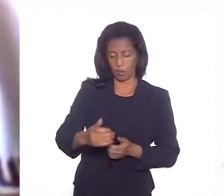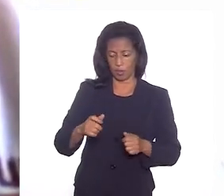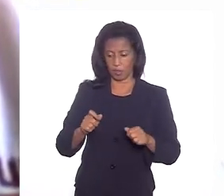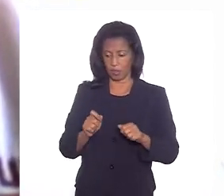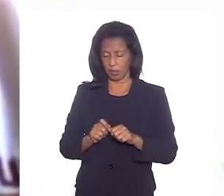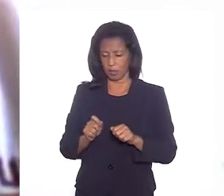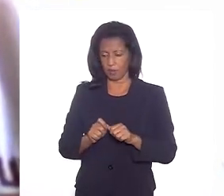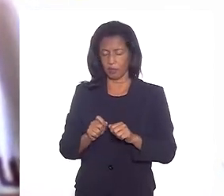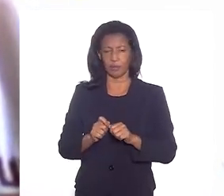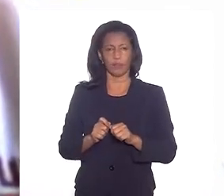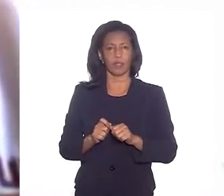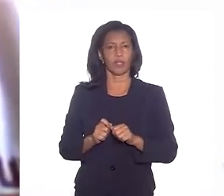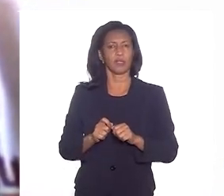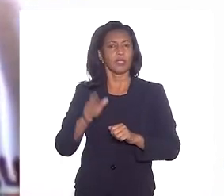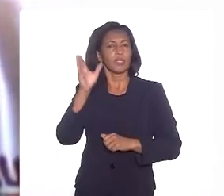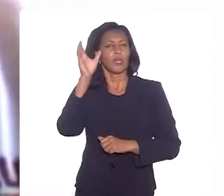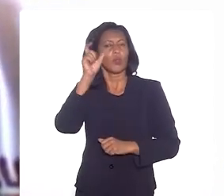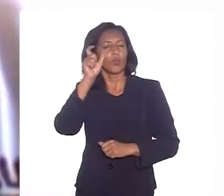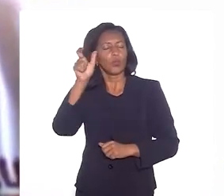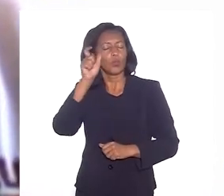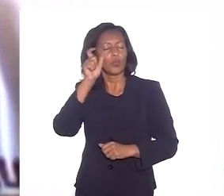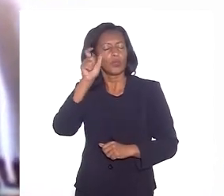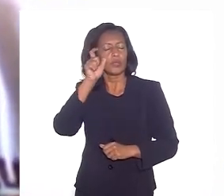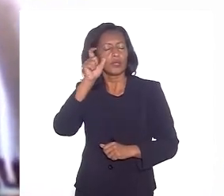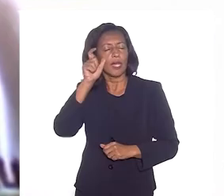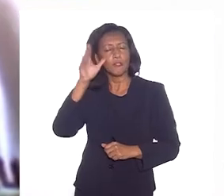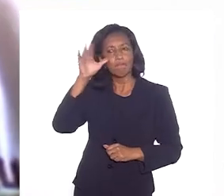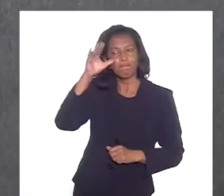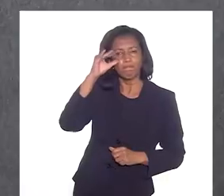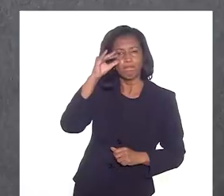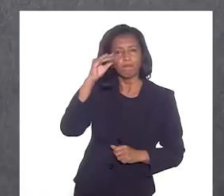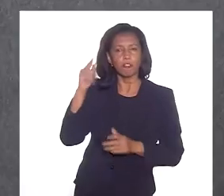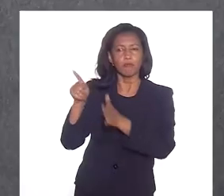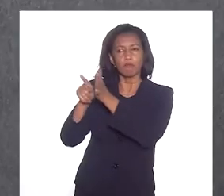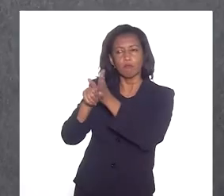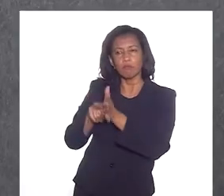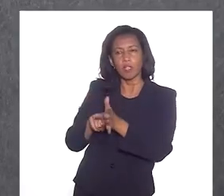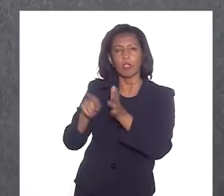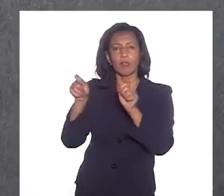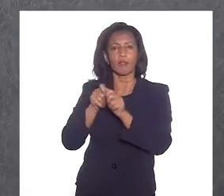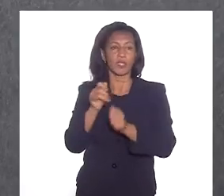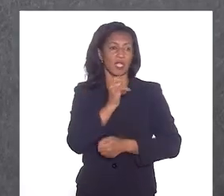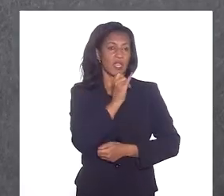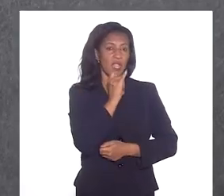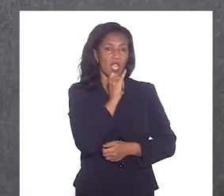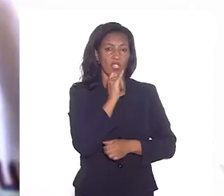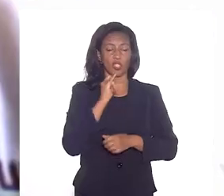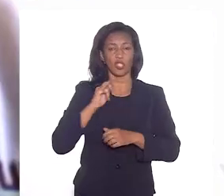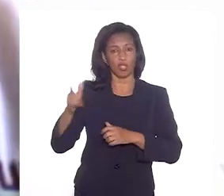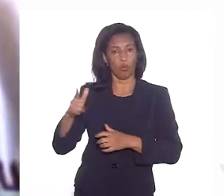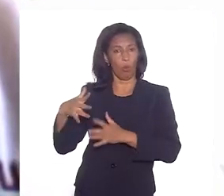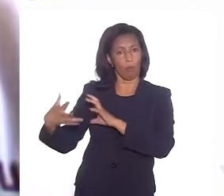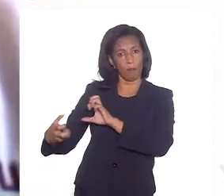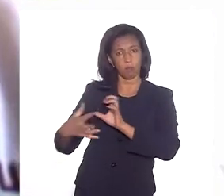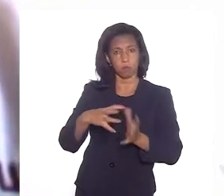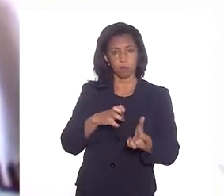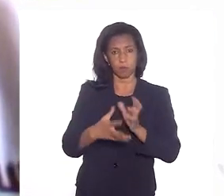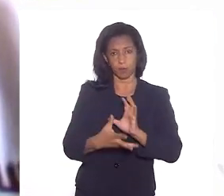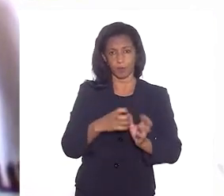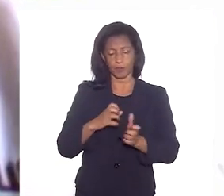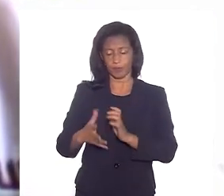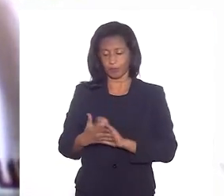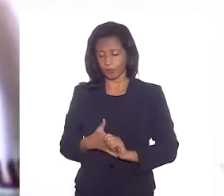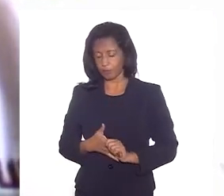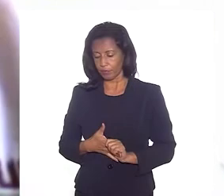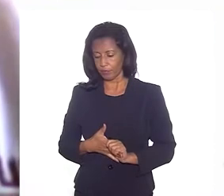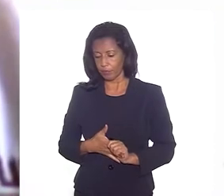comecei a aguçar essa curiosidade e comecei a fazer vários testes. Também fiz o meu levão do zero, né, o start do